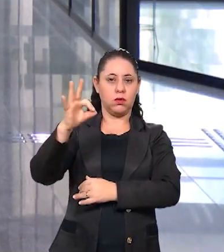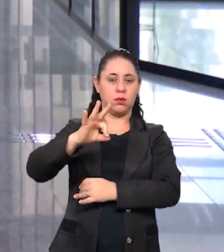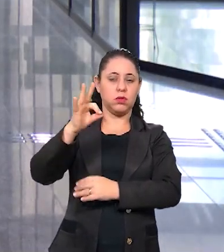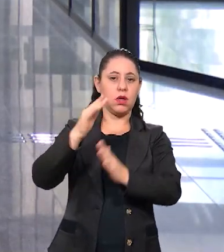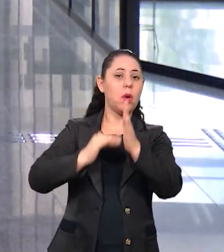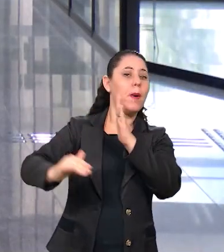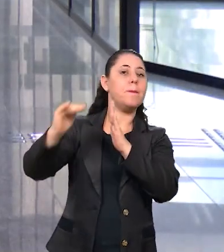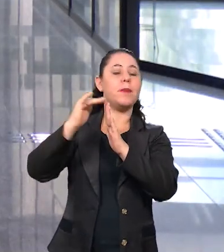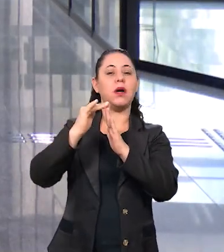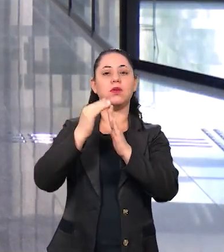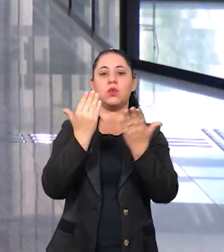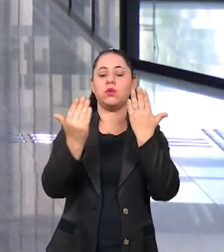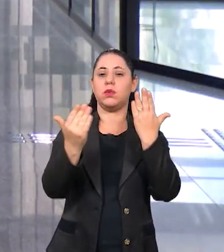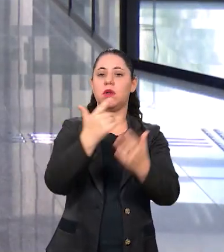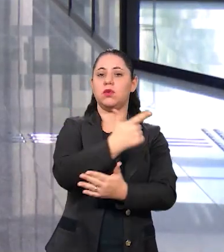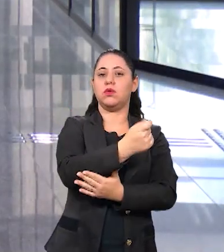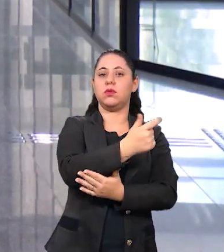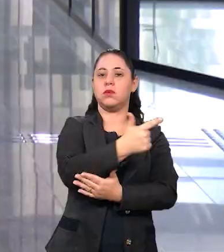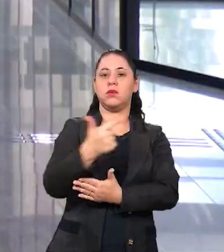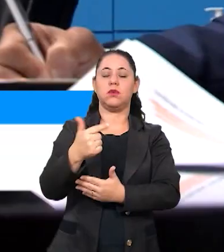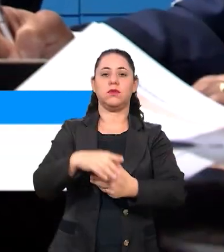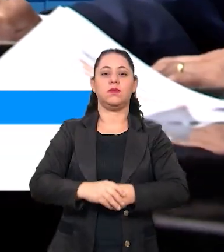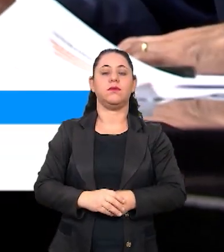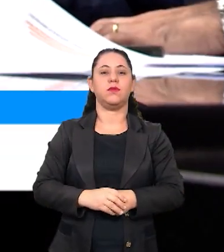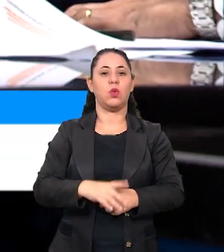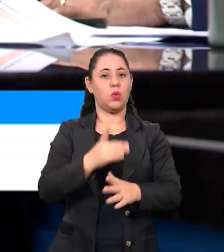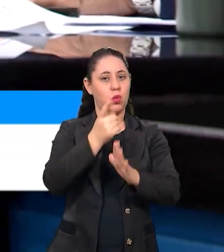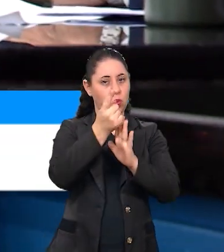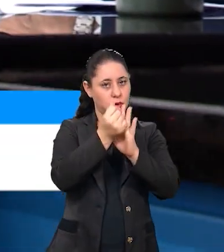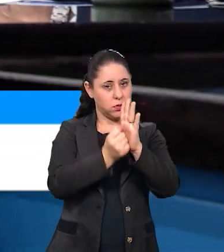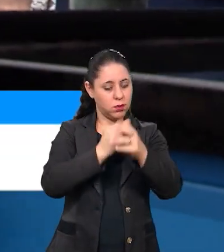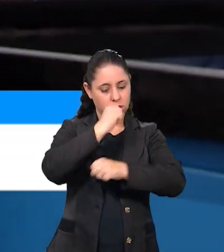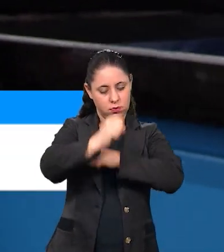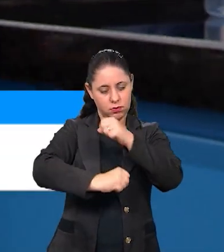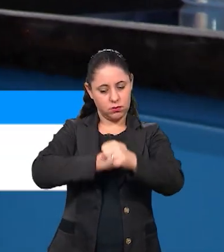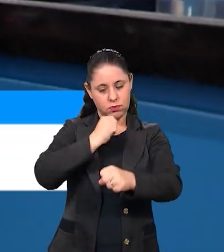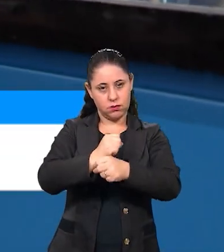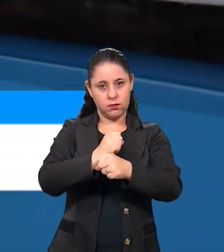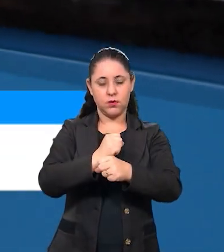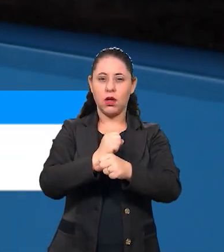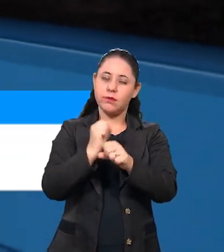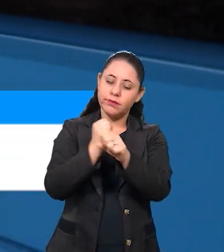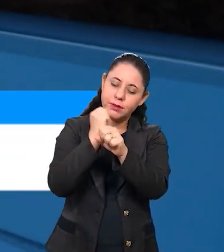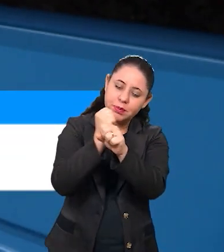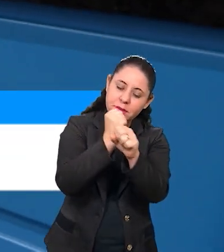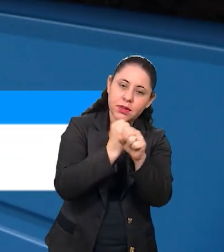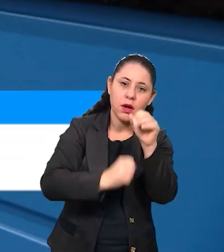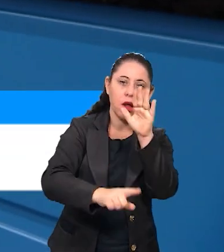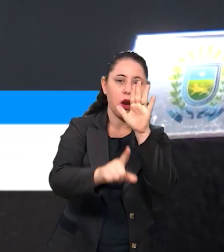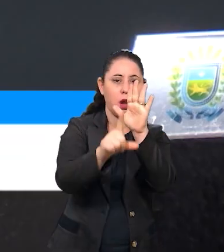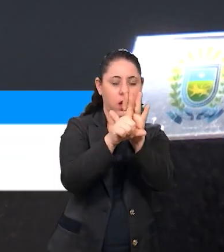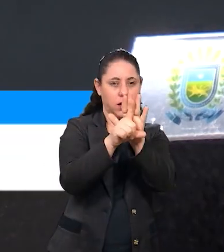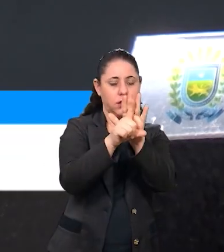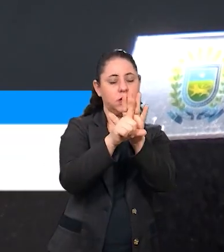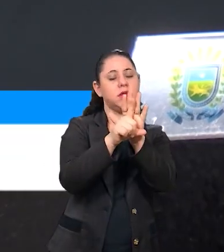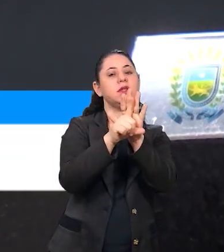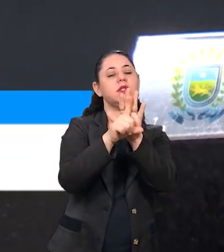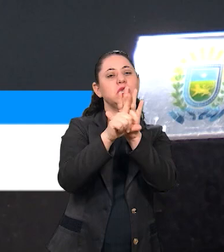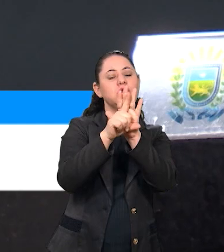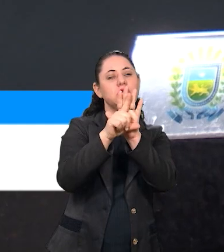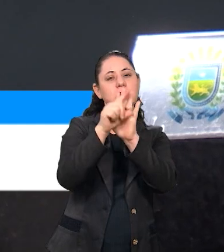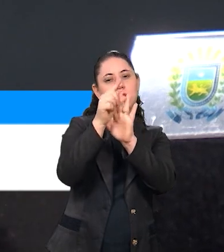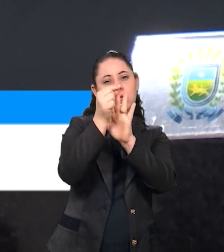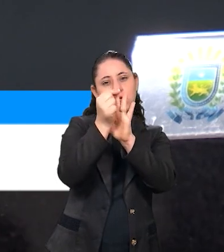19,24% em relação a 2022. O orçamento do ano que vem foi construído a partir da Lei de